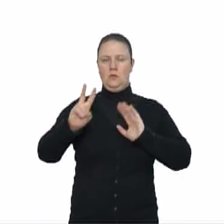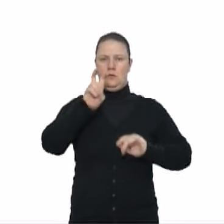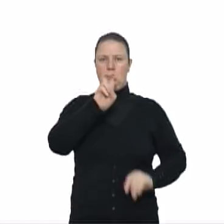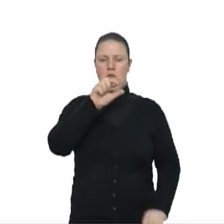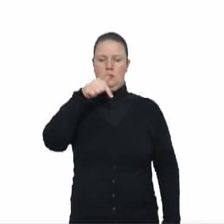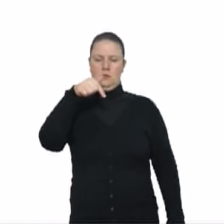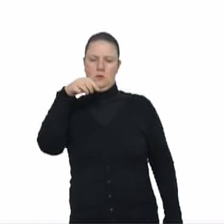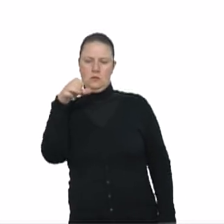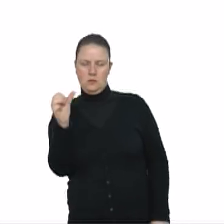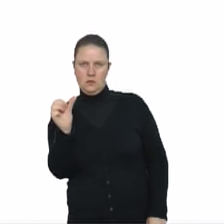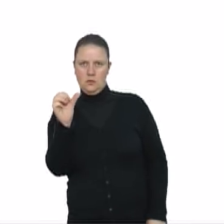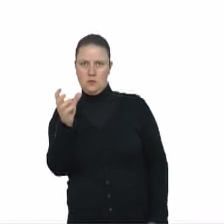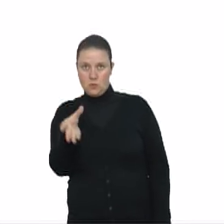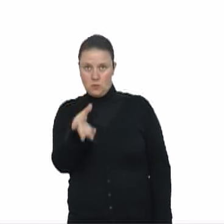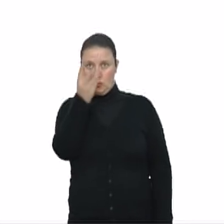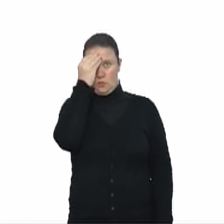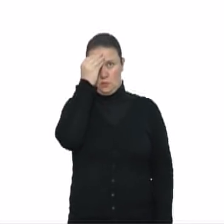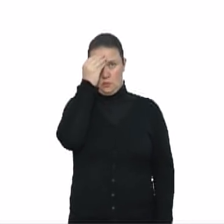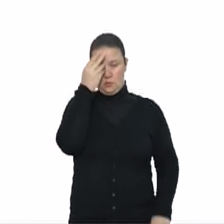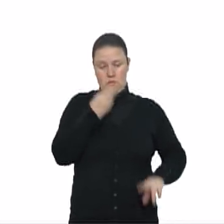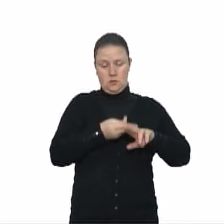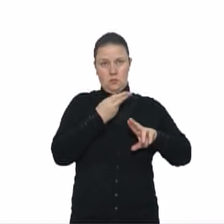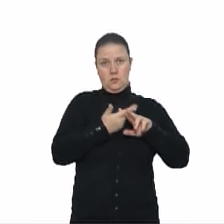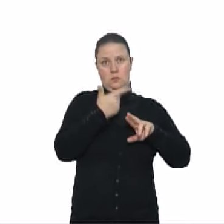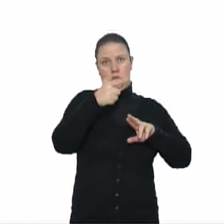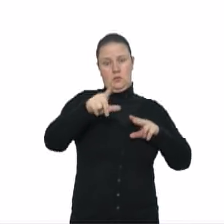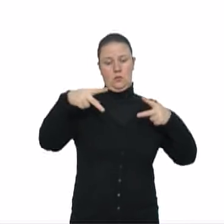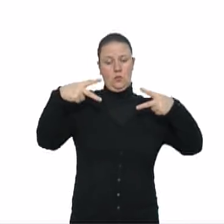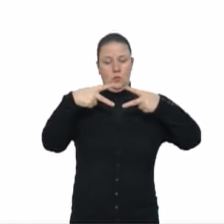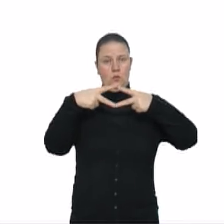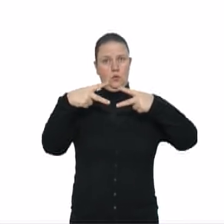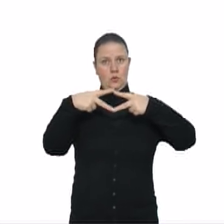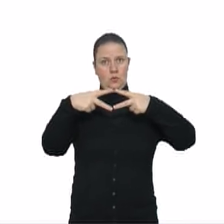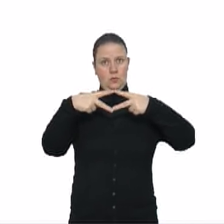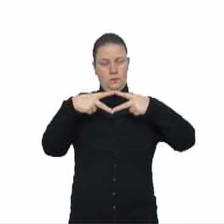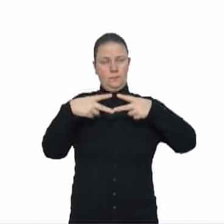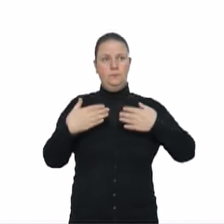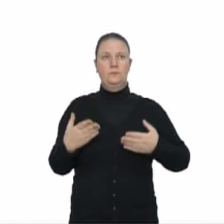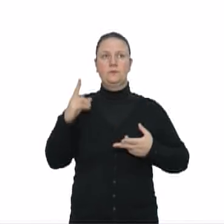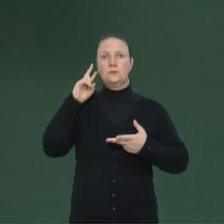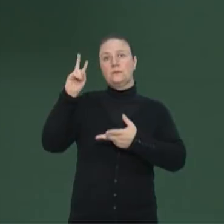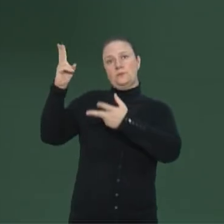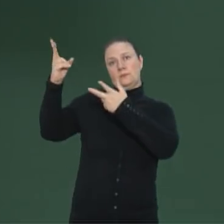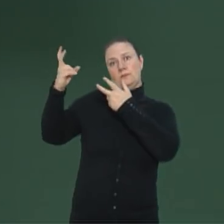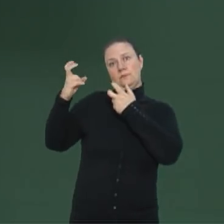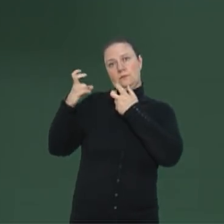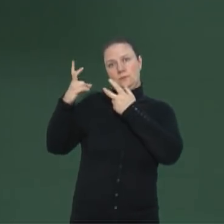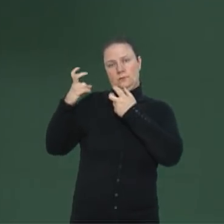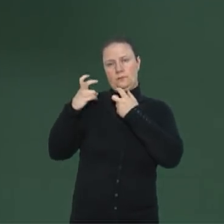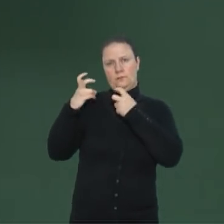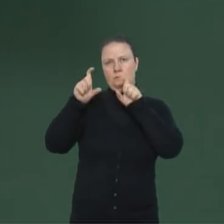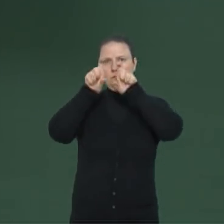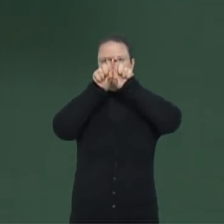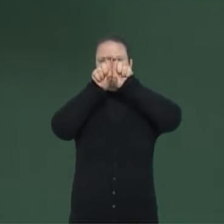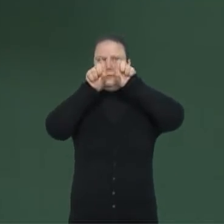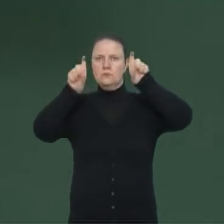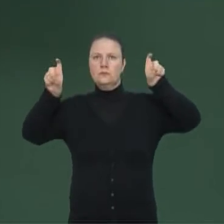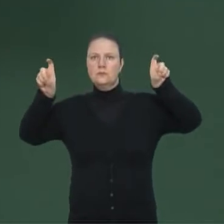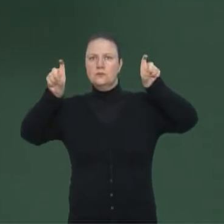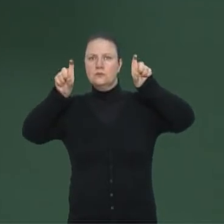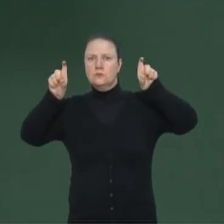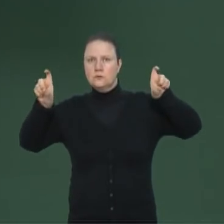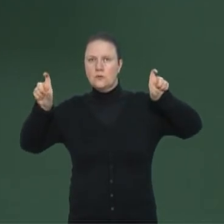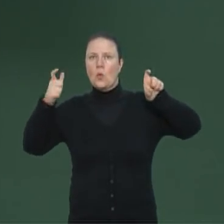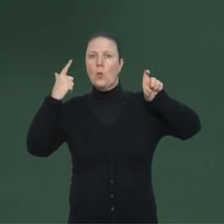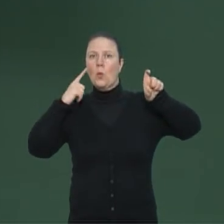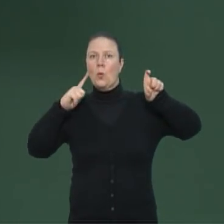utilizar agora isso lá na fórmula de Bhaskara. Perceba o seguinte, tá? A minha equação, né, que eu consegui